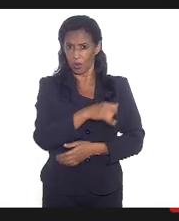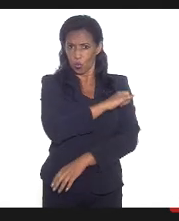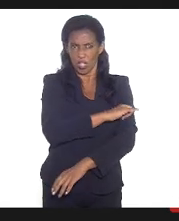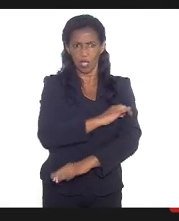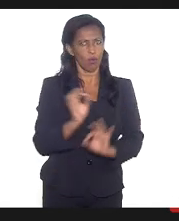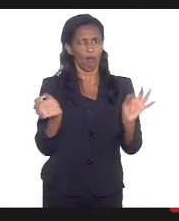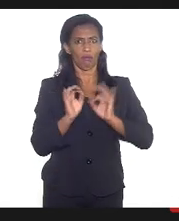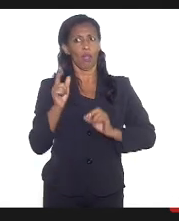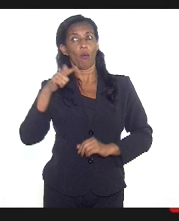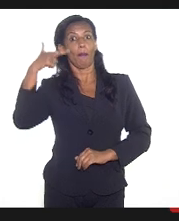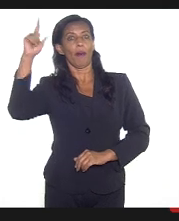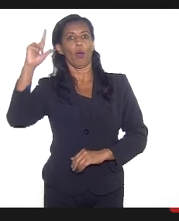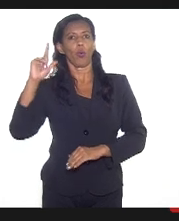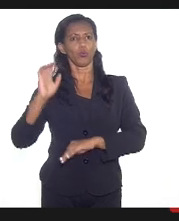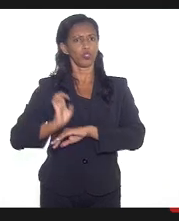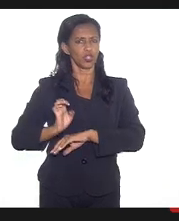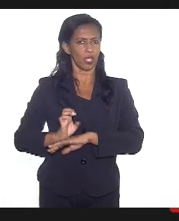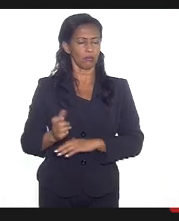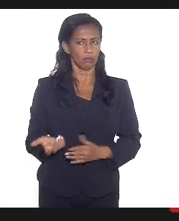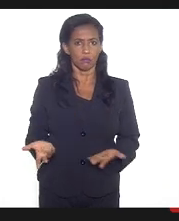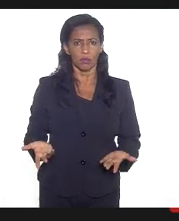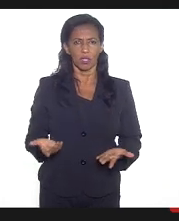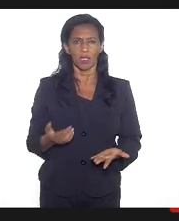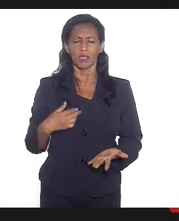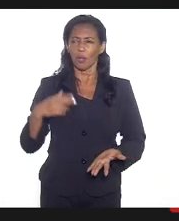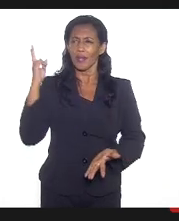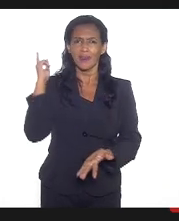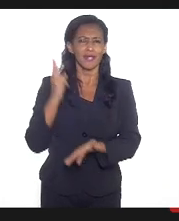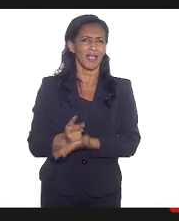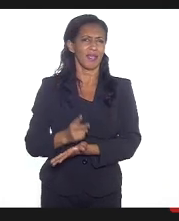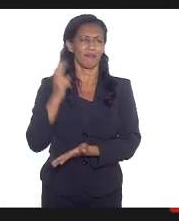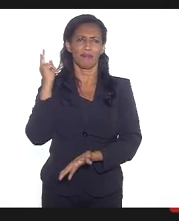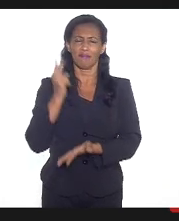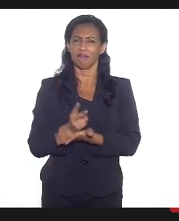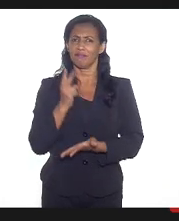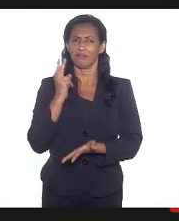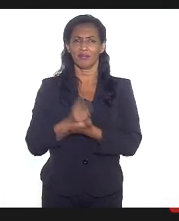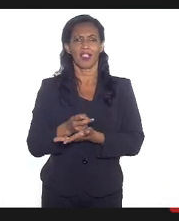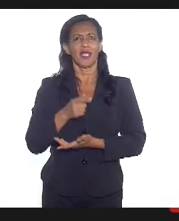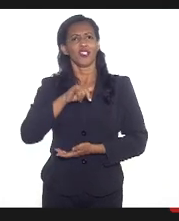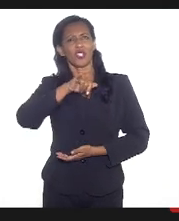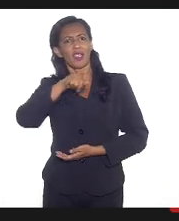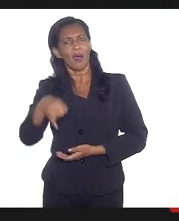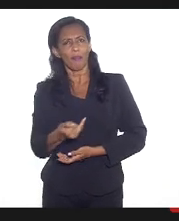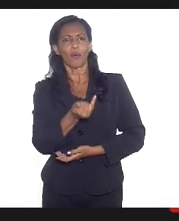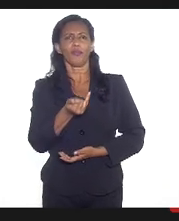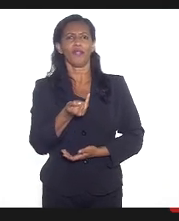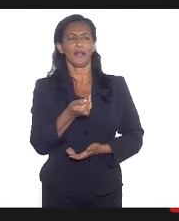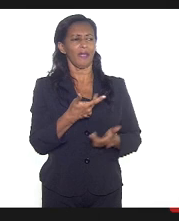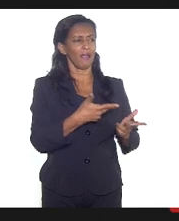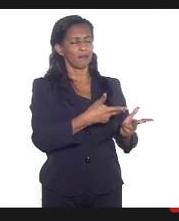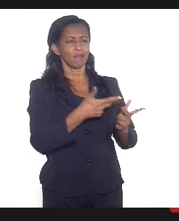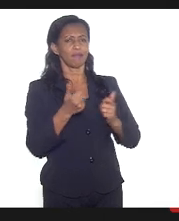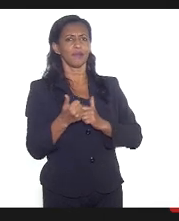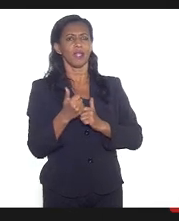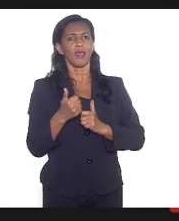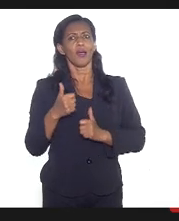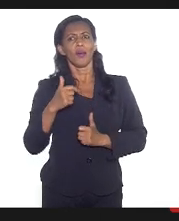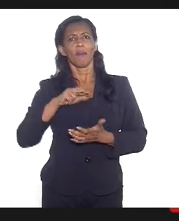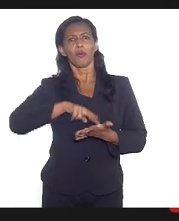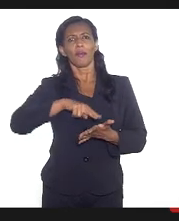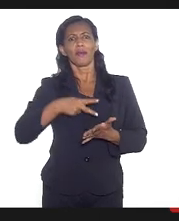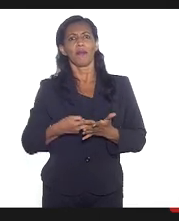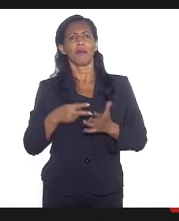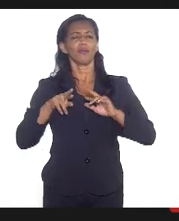aí. Então, quando nós fomos ver, é sempre assim, né? Eles querem utilizar esse benefício conjuntamente com outro tipo de